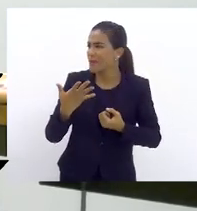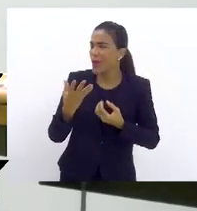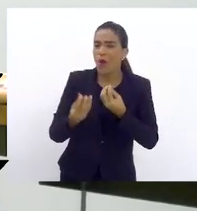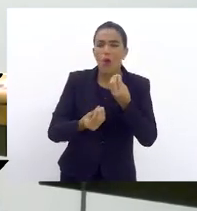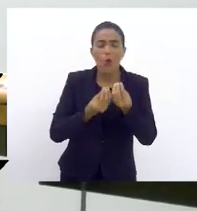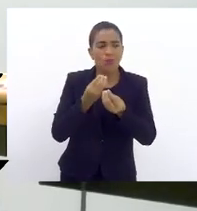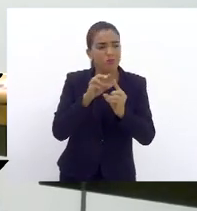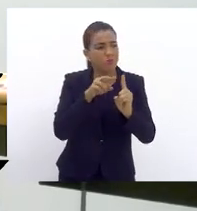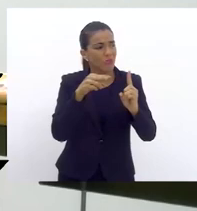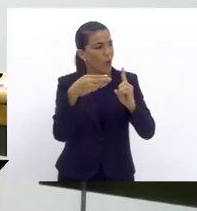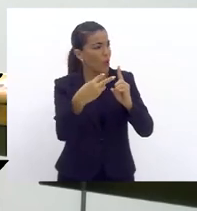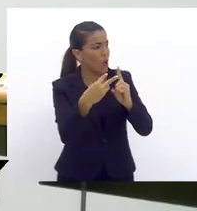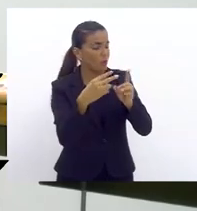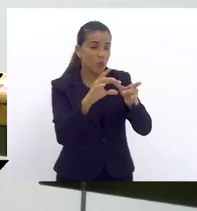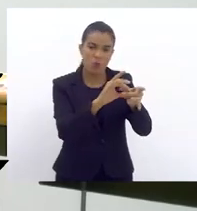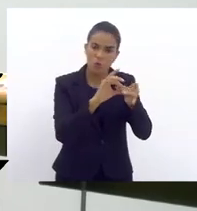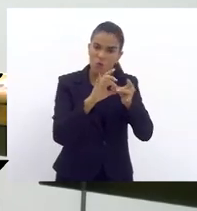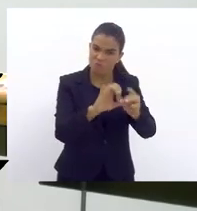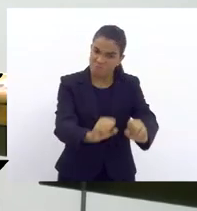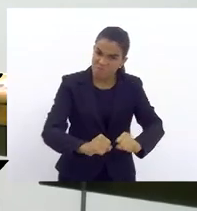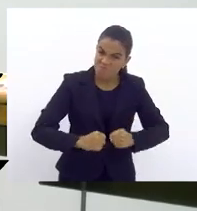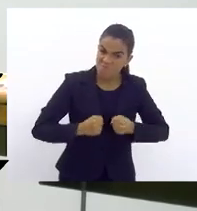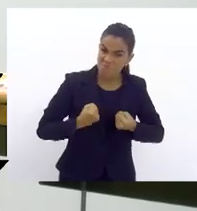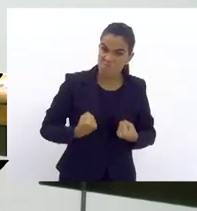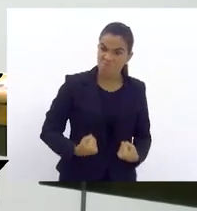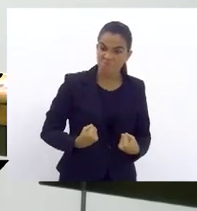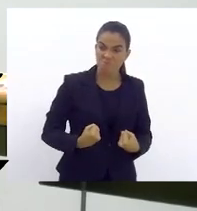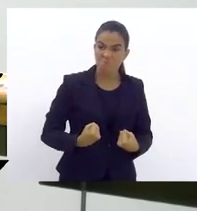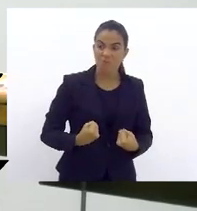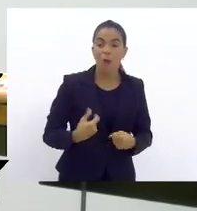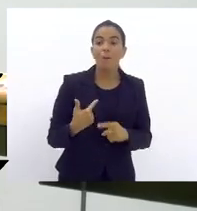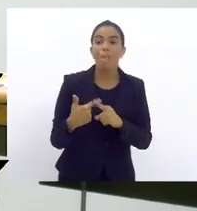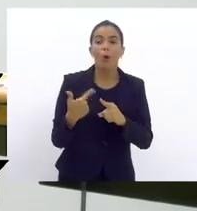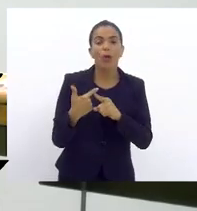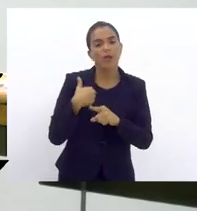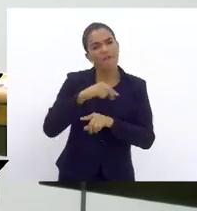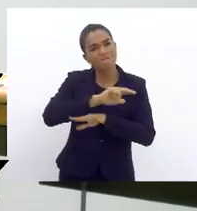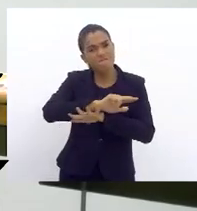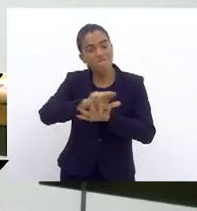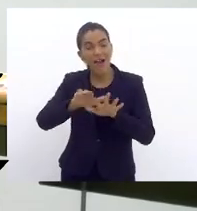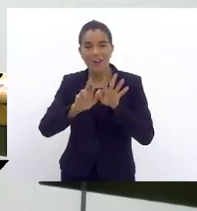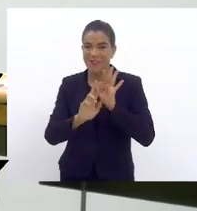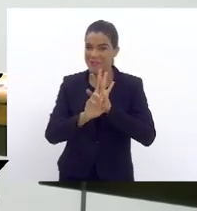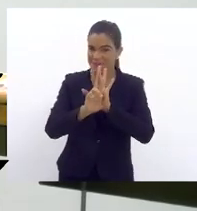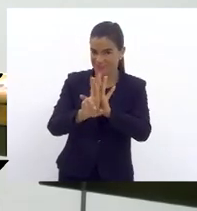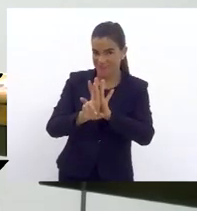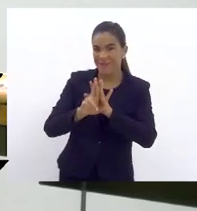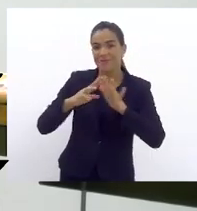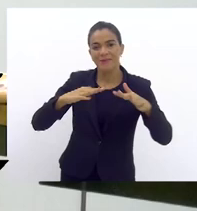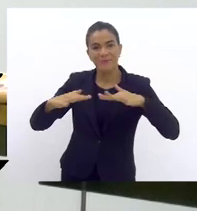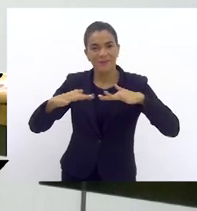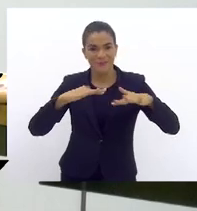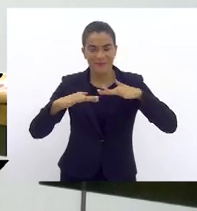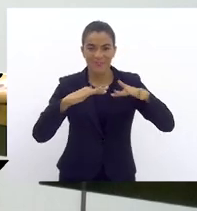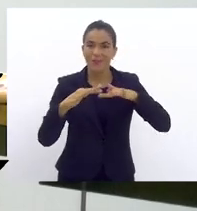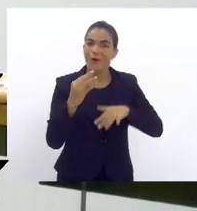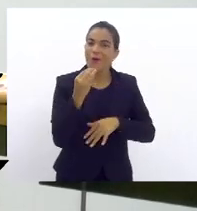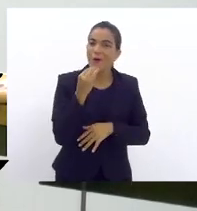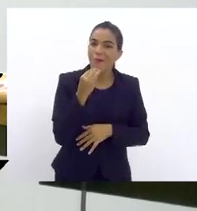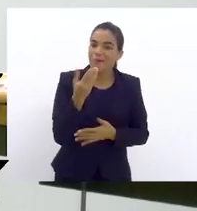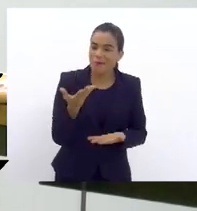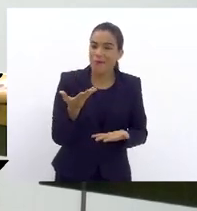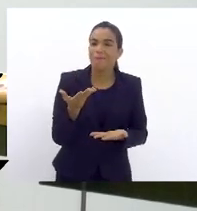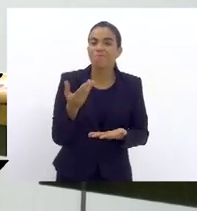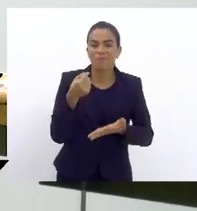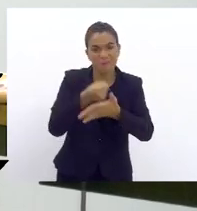por outro lado nos une e nos dá força tanto que temos vários representantes do nosso coletivo aqui hoje justamente para lutar